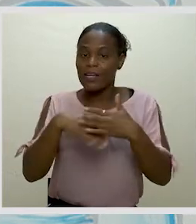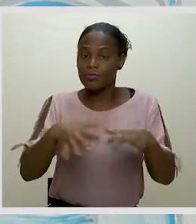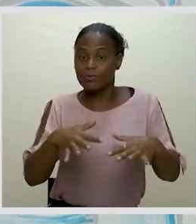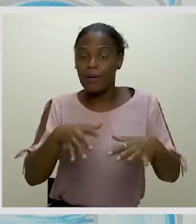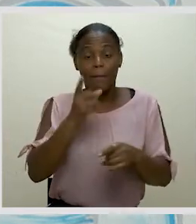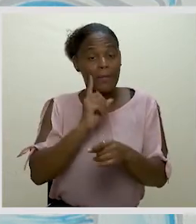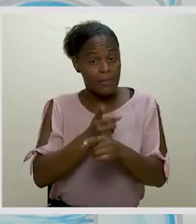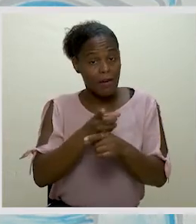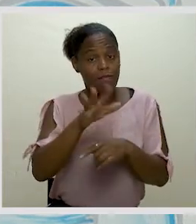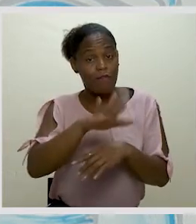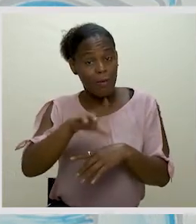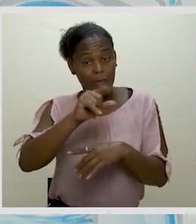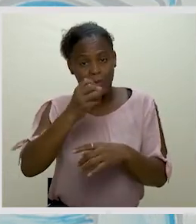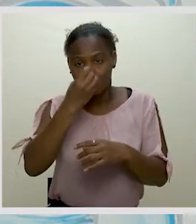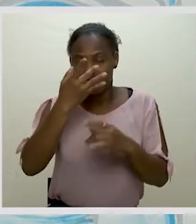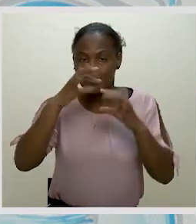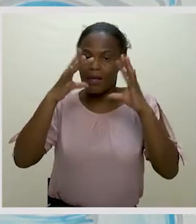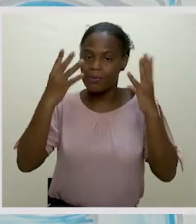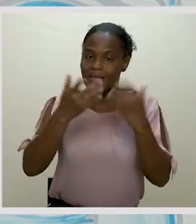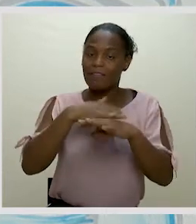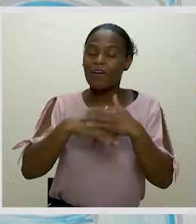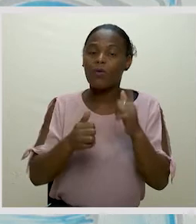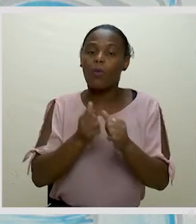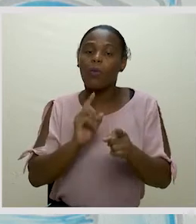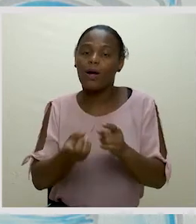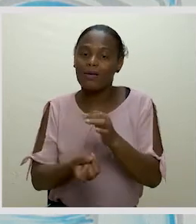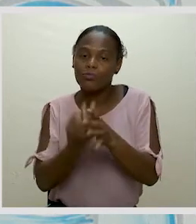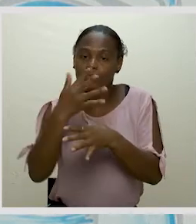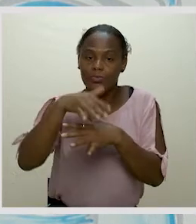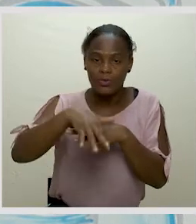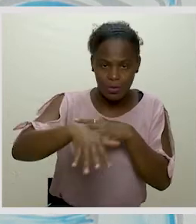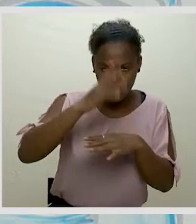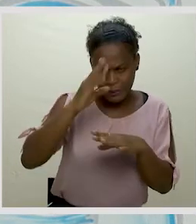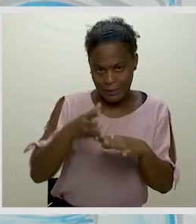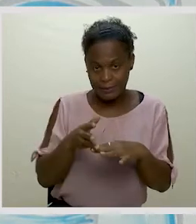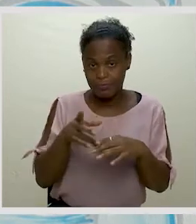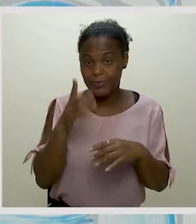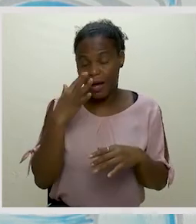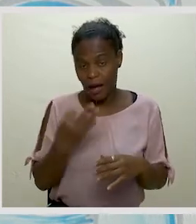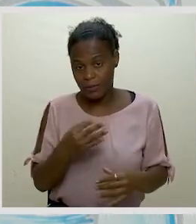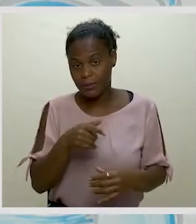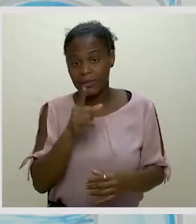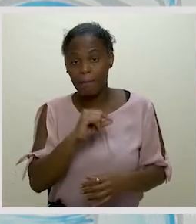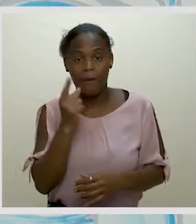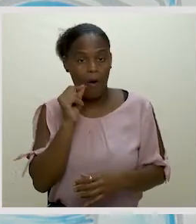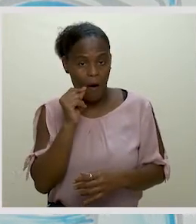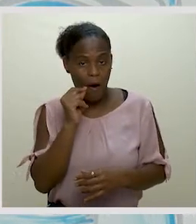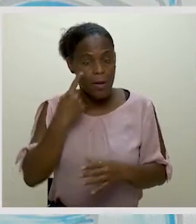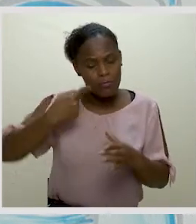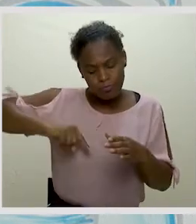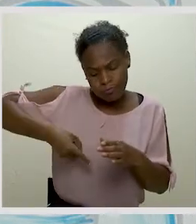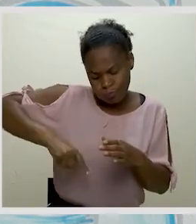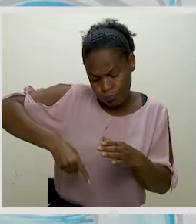forma que é a natureza que faz com que as erupções vulcânicas aconteçam. Ainda, o homem